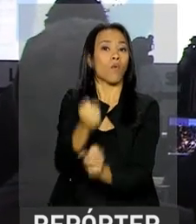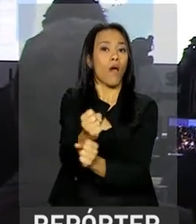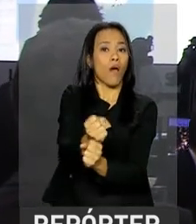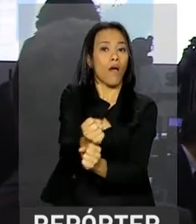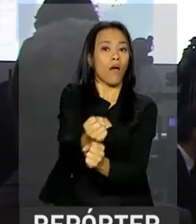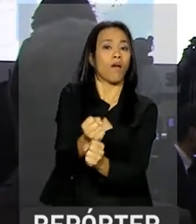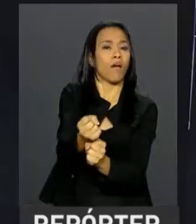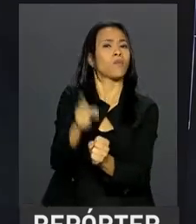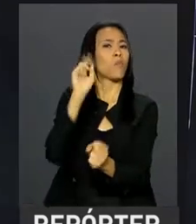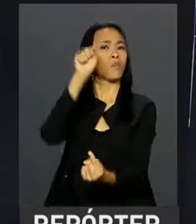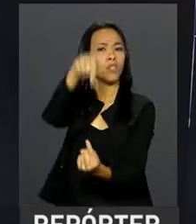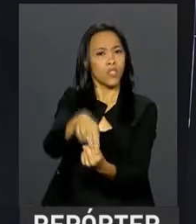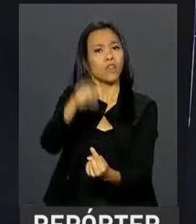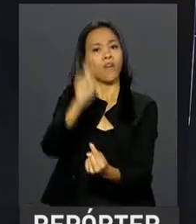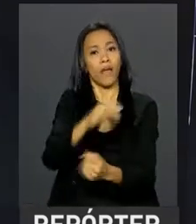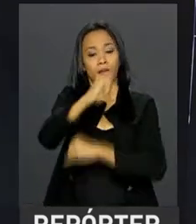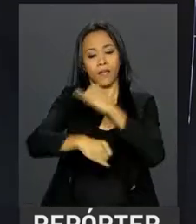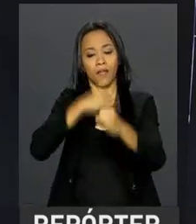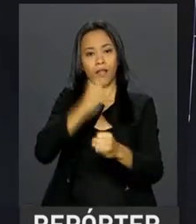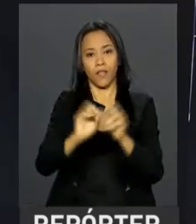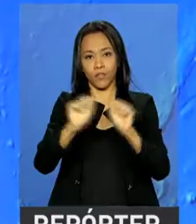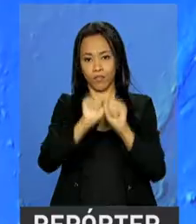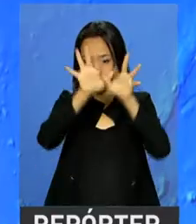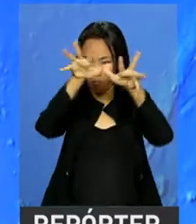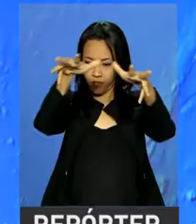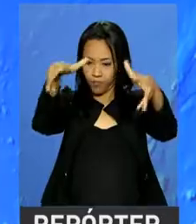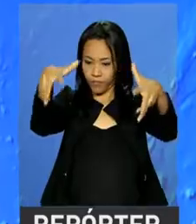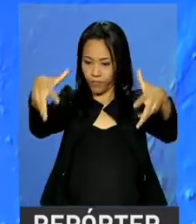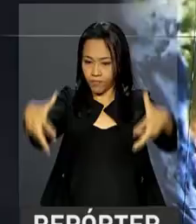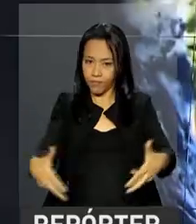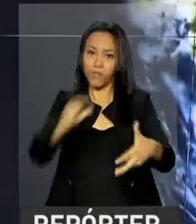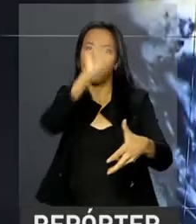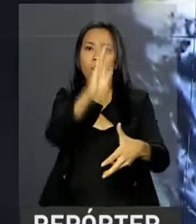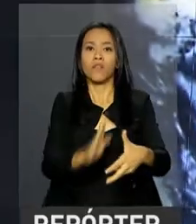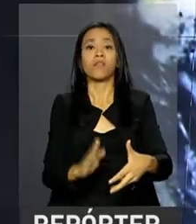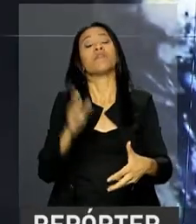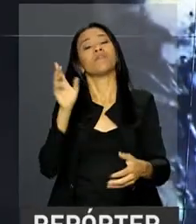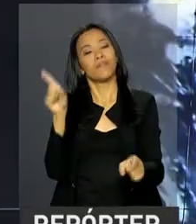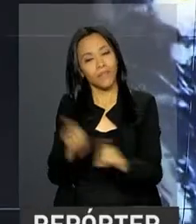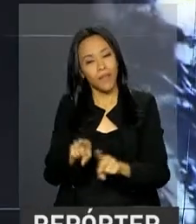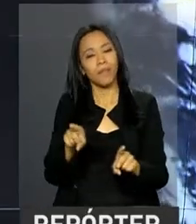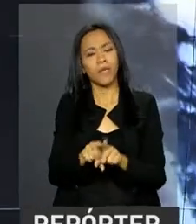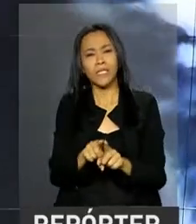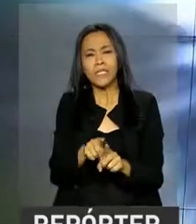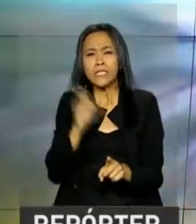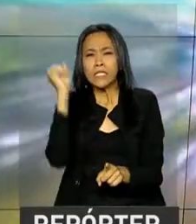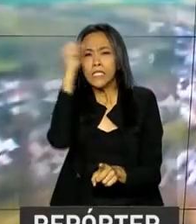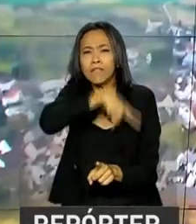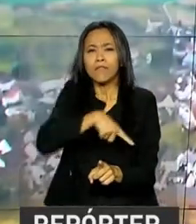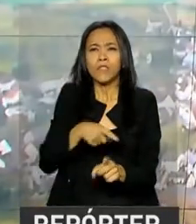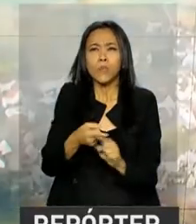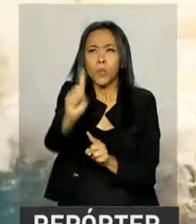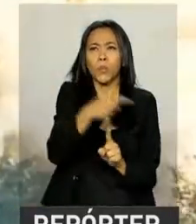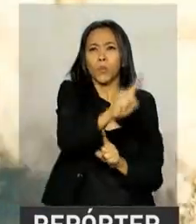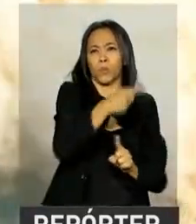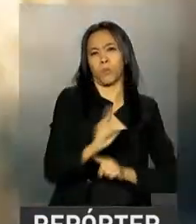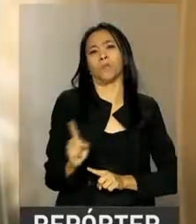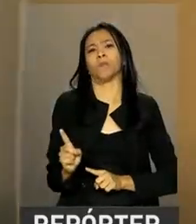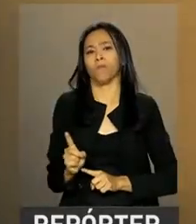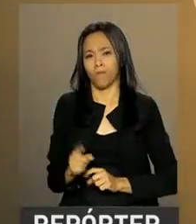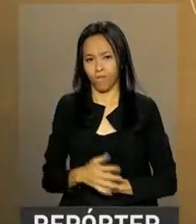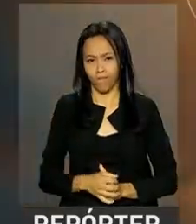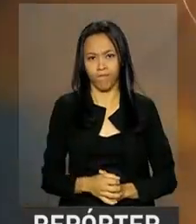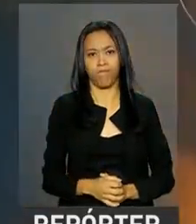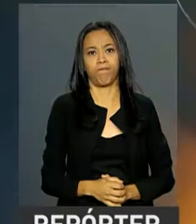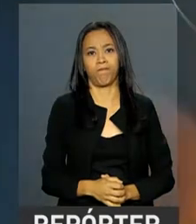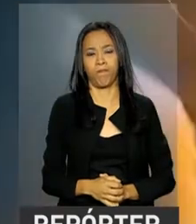permitir a expansão de internet banda larga a todas as regiões do país, até mesmo nos pontos mais remotos.